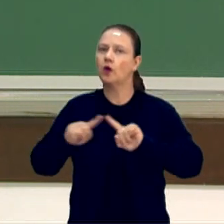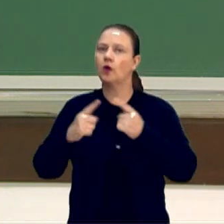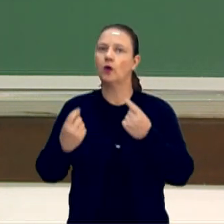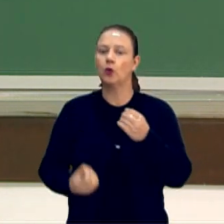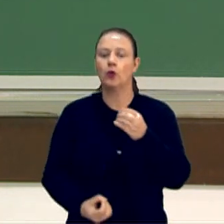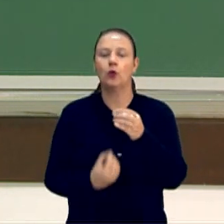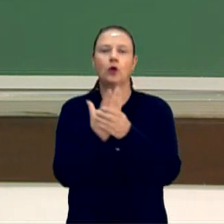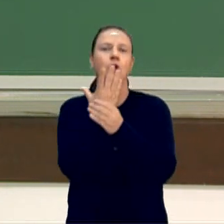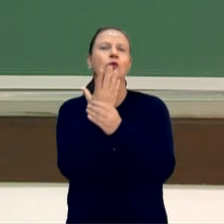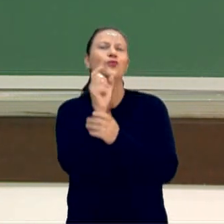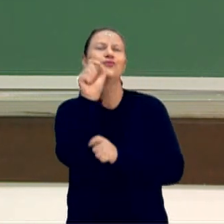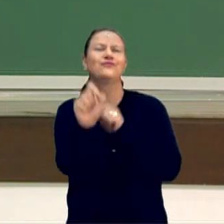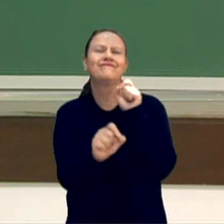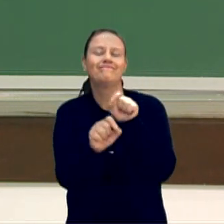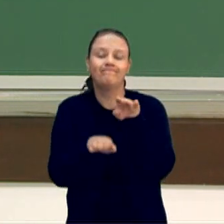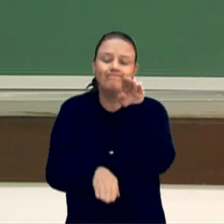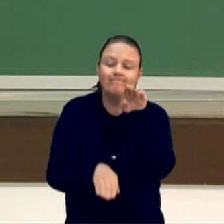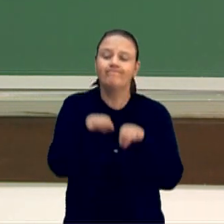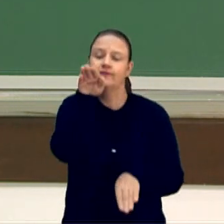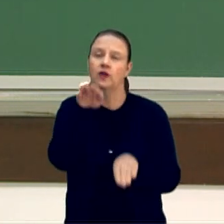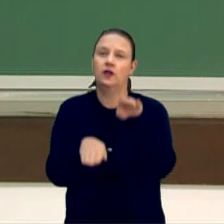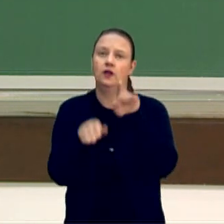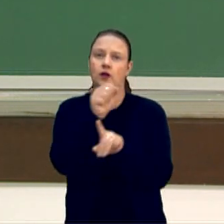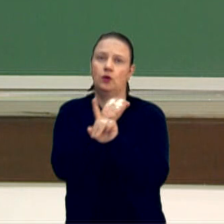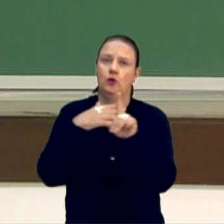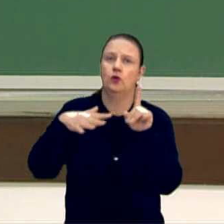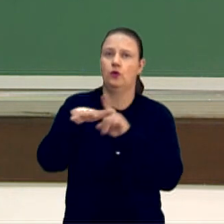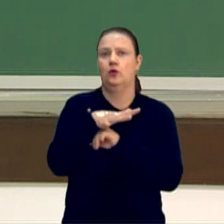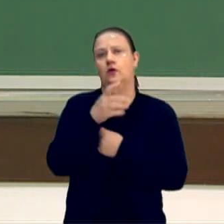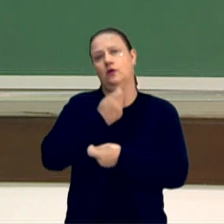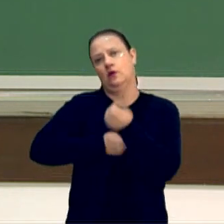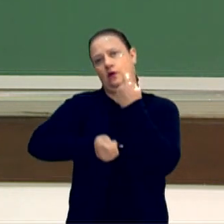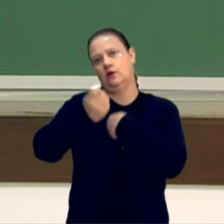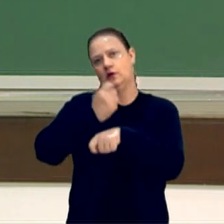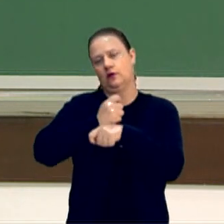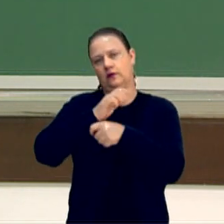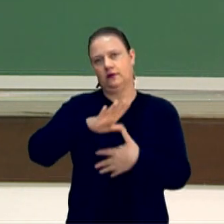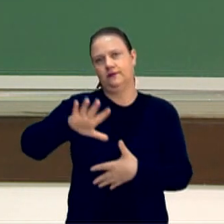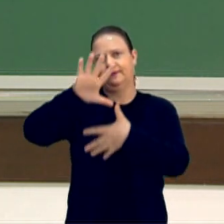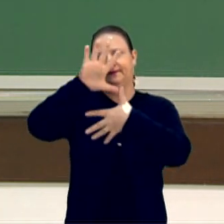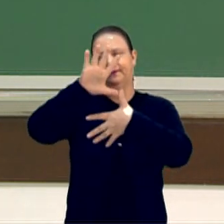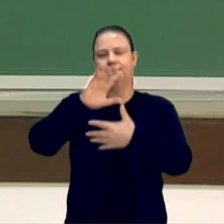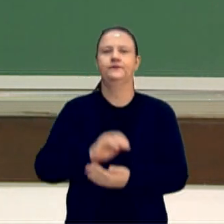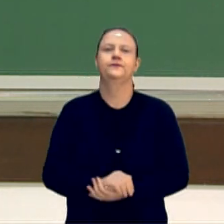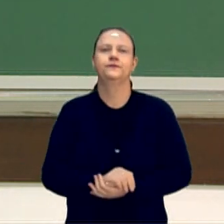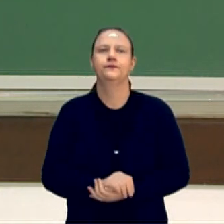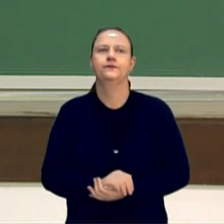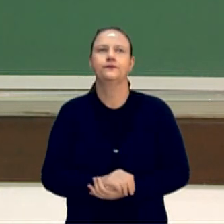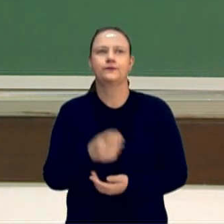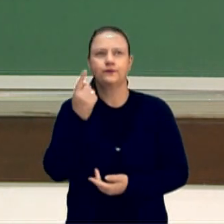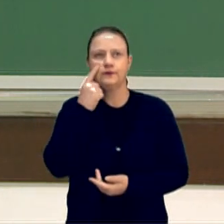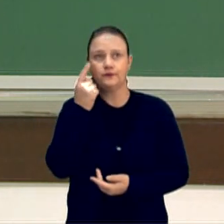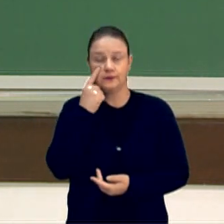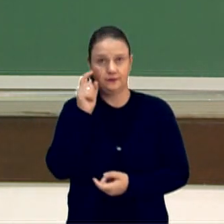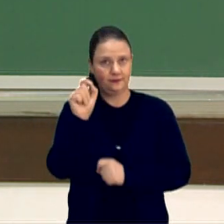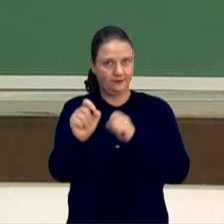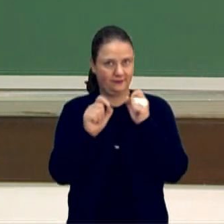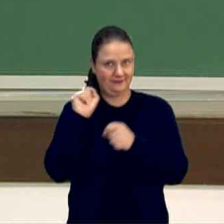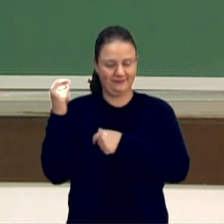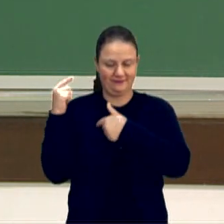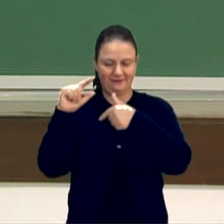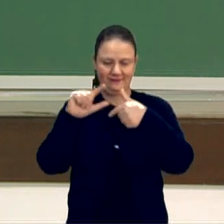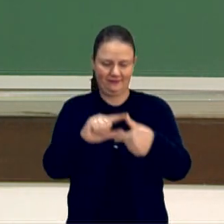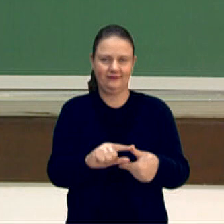criando uma desigualdade socioeconômica no continente. Perfeito, parabéns. Vamos para frente, então, dentro da herança